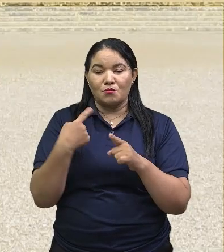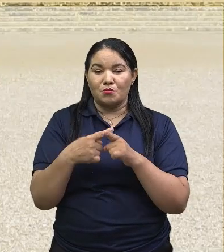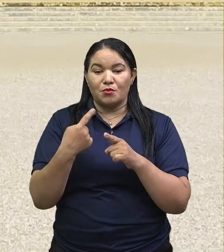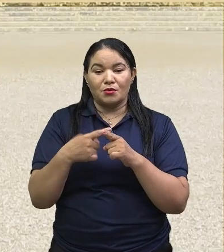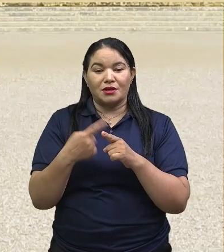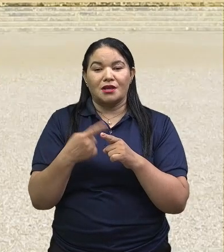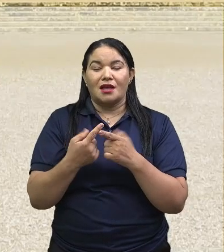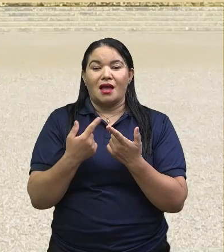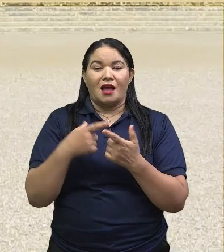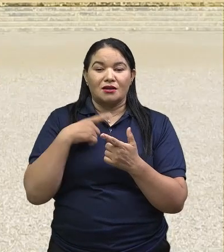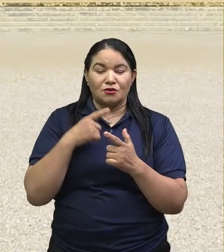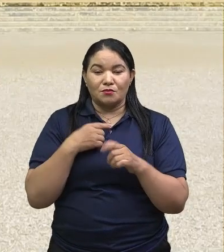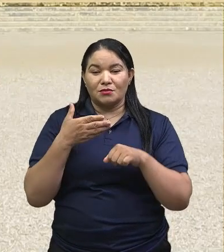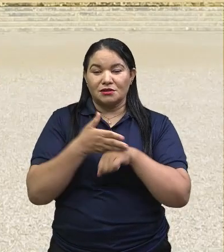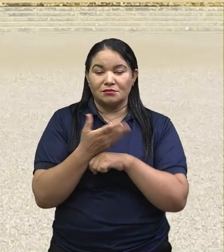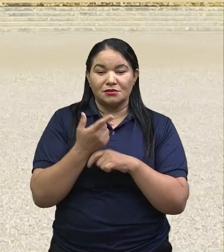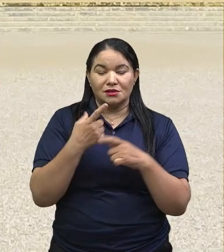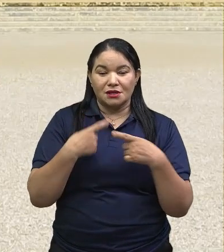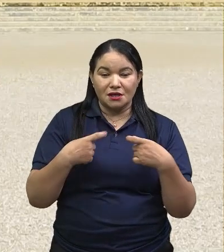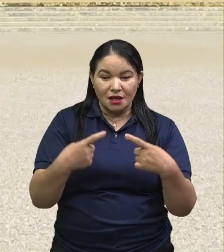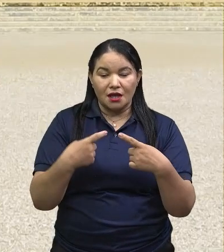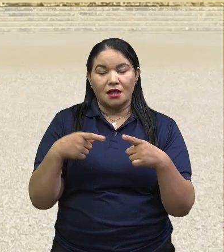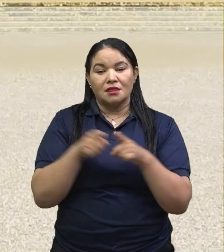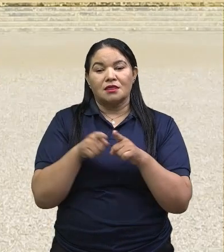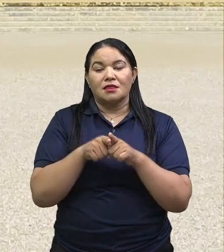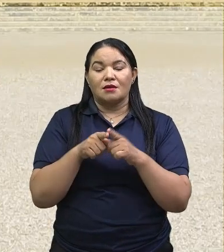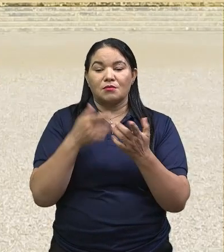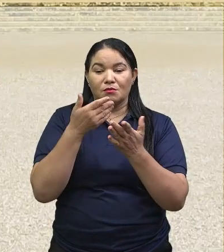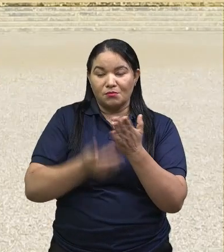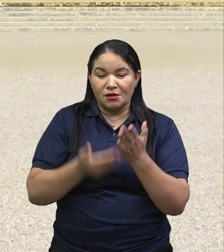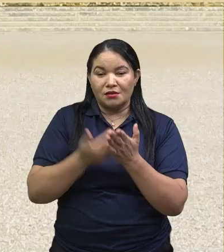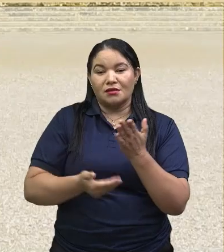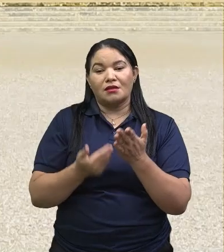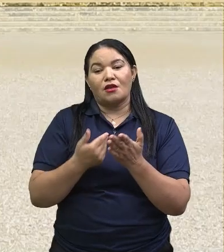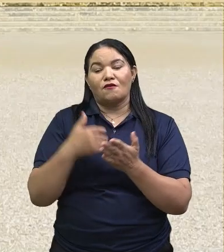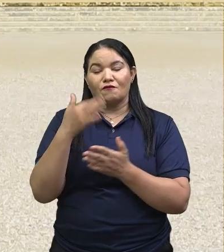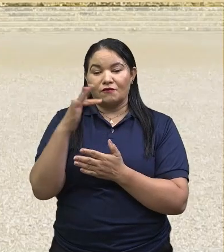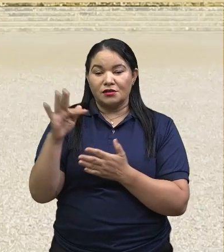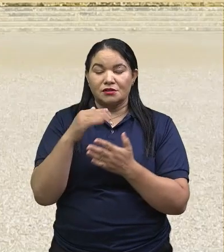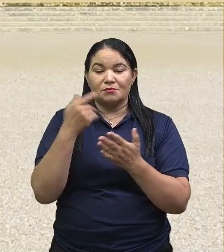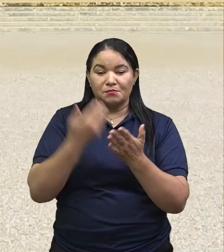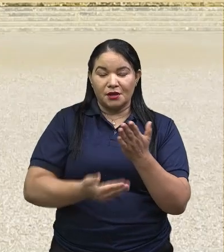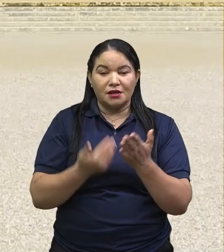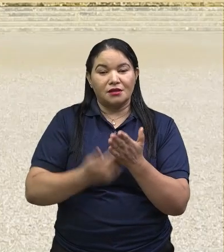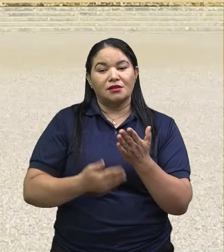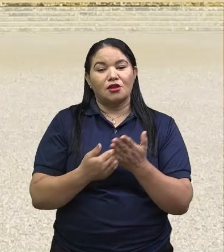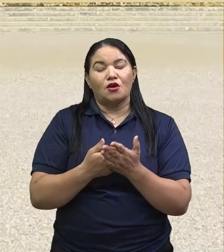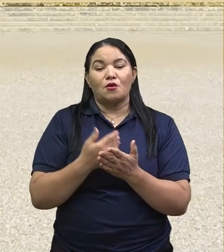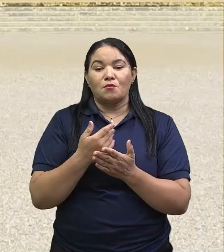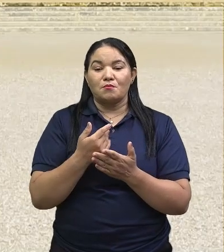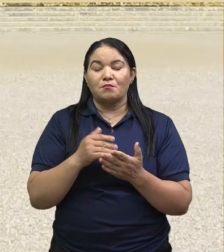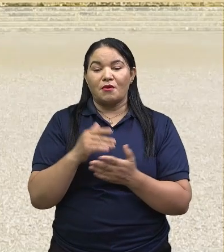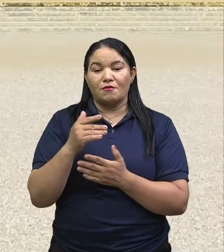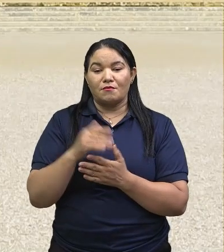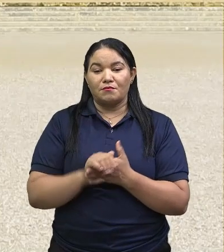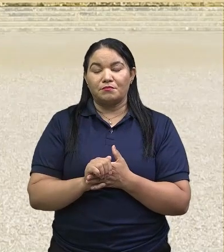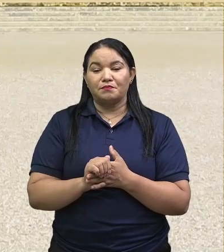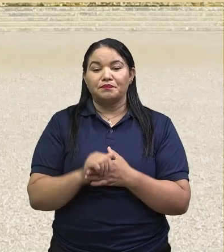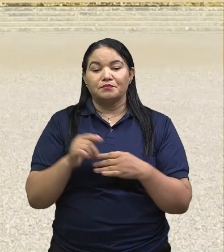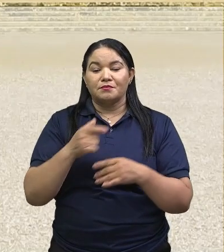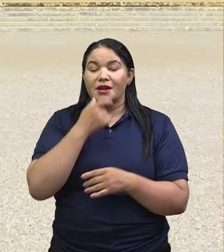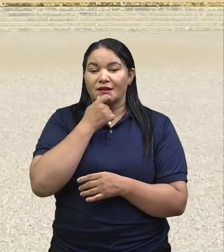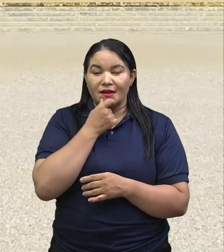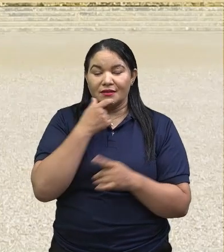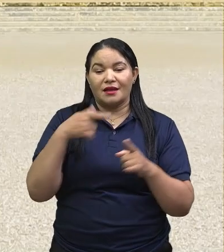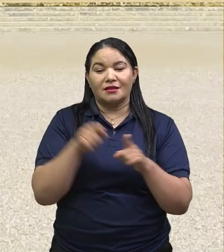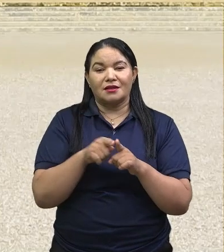em guerras, a derrota da França para a Inglaterra na Guerra dos 7 Anos, por exemplo, isso vai levar